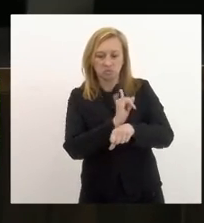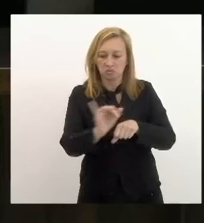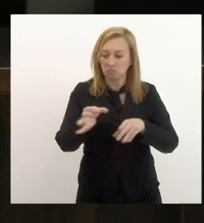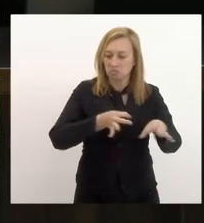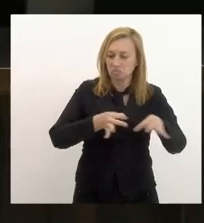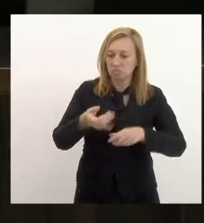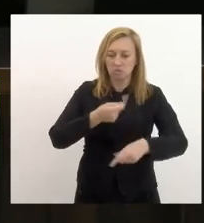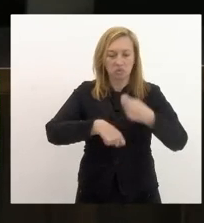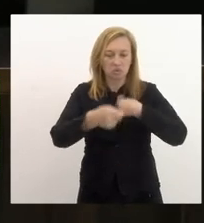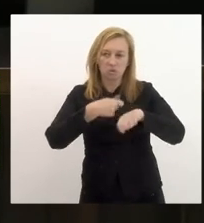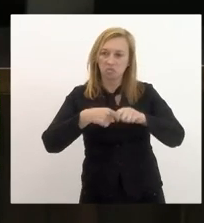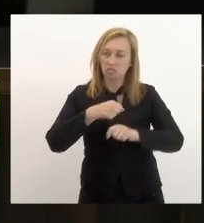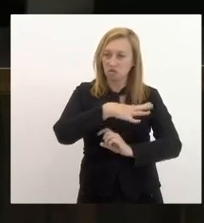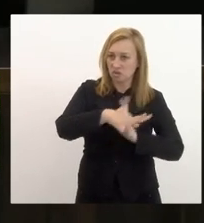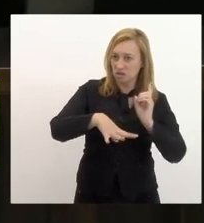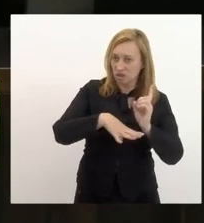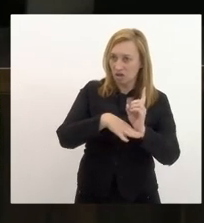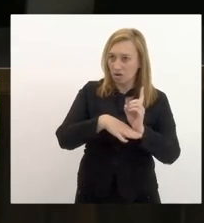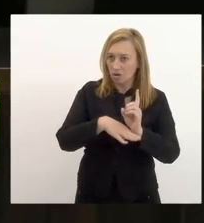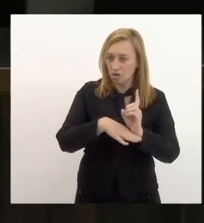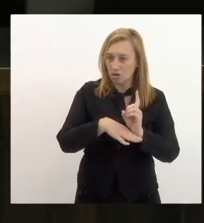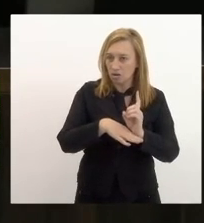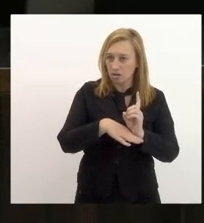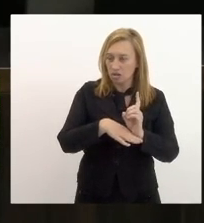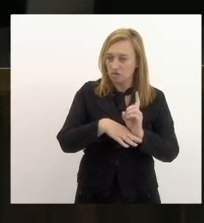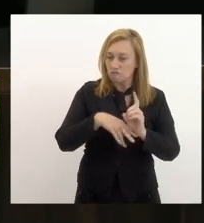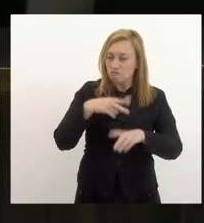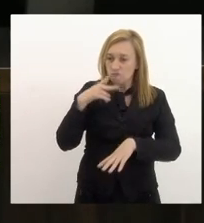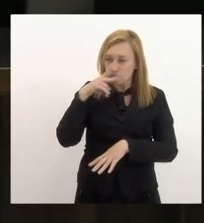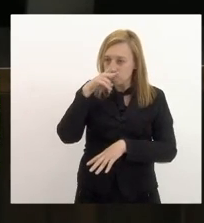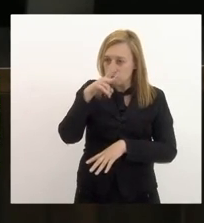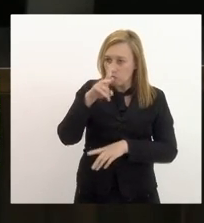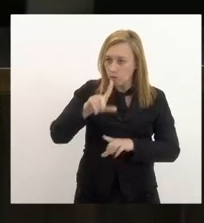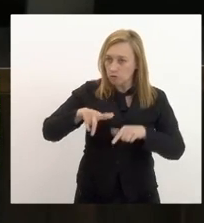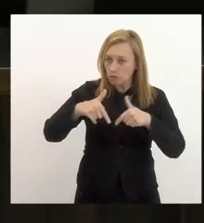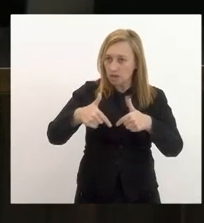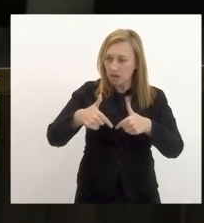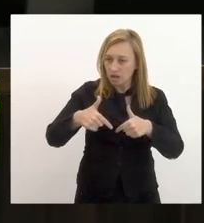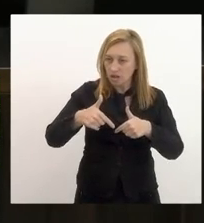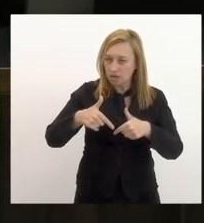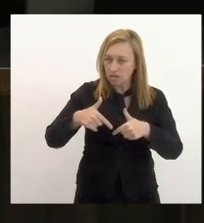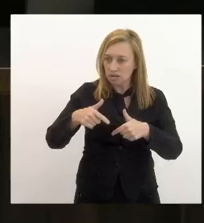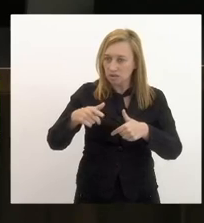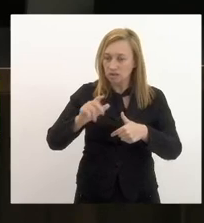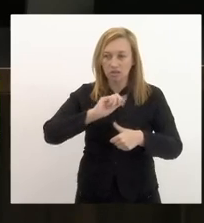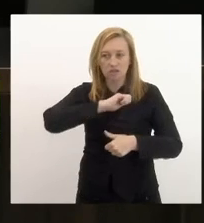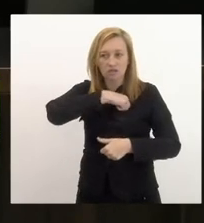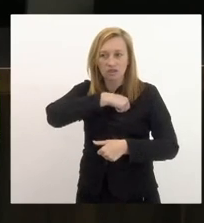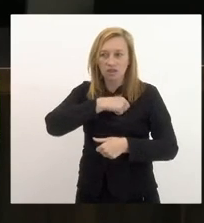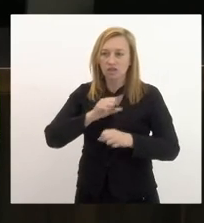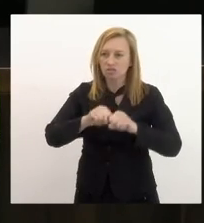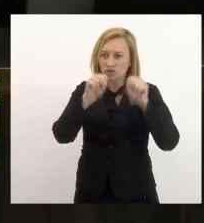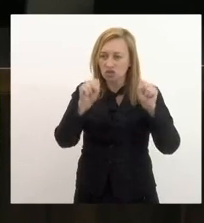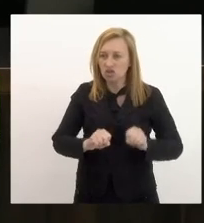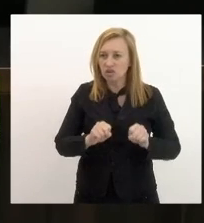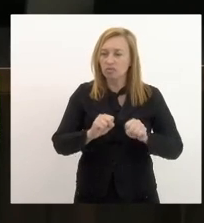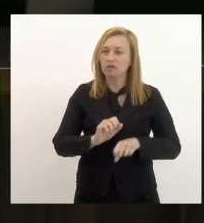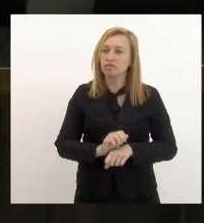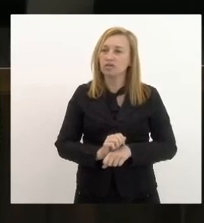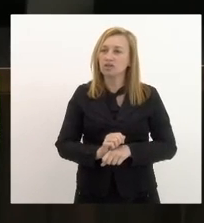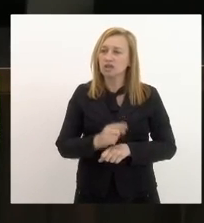econômico social que corte fortemente os incentivos fiscais que